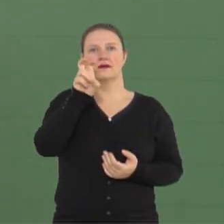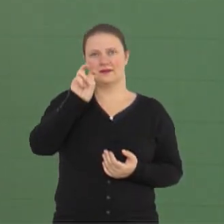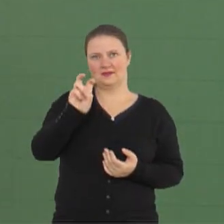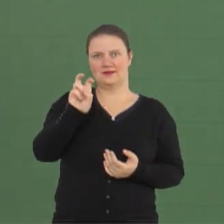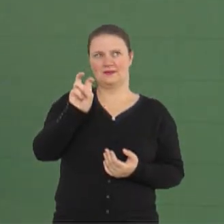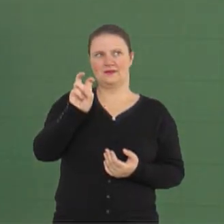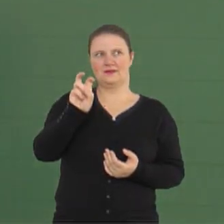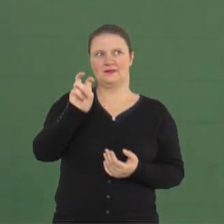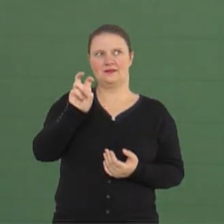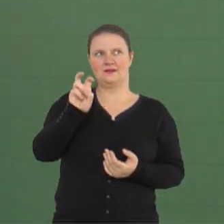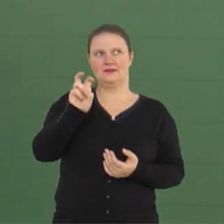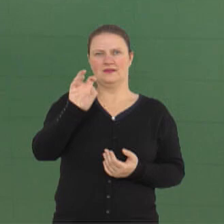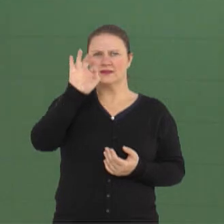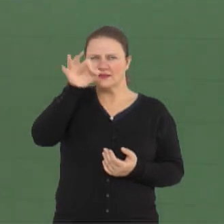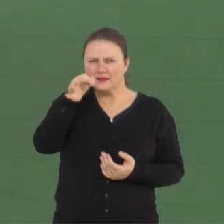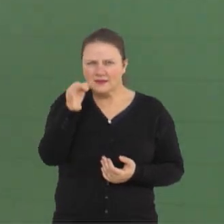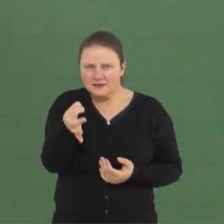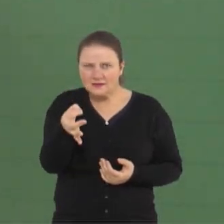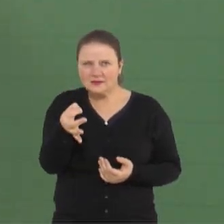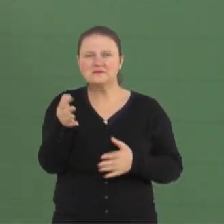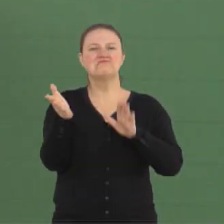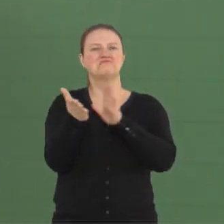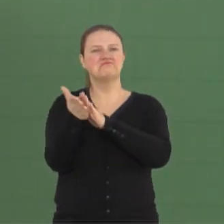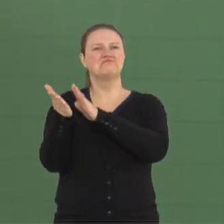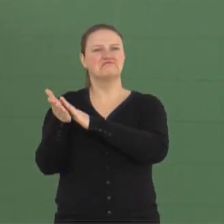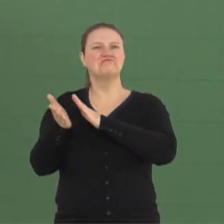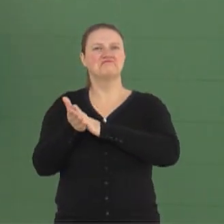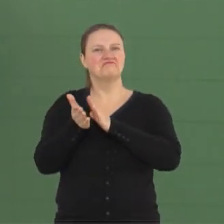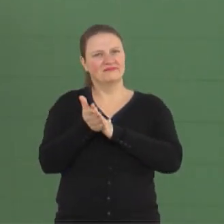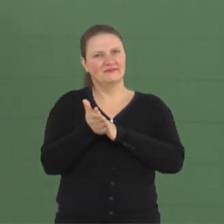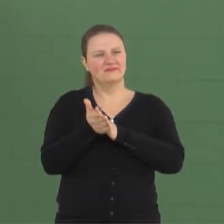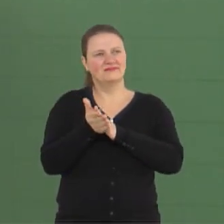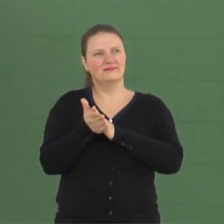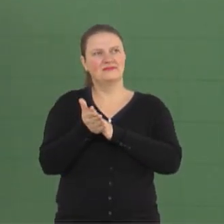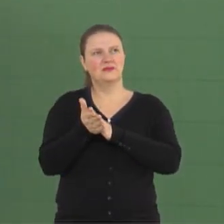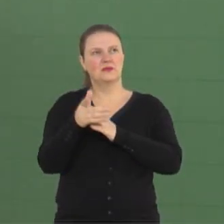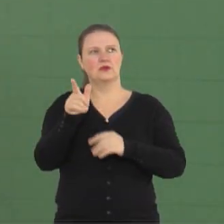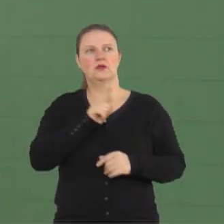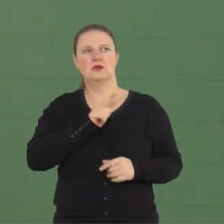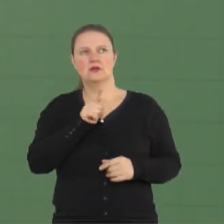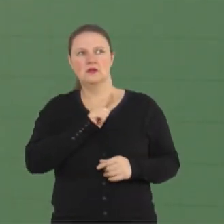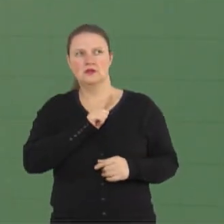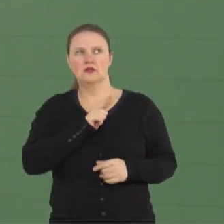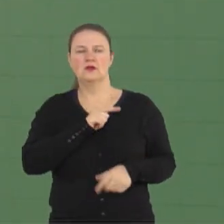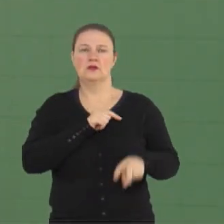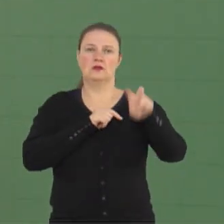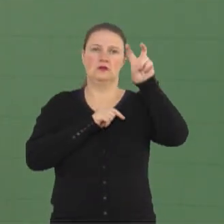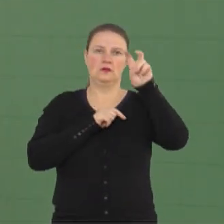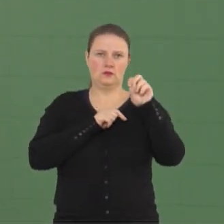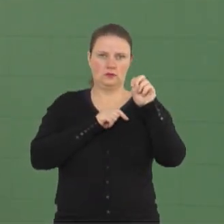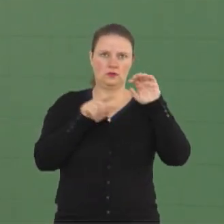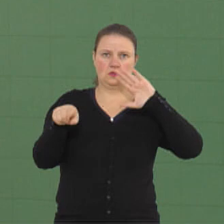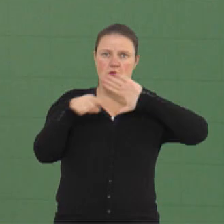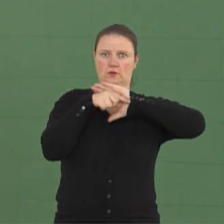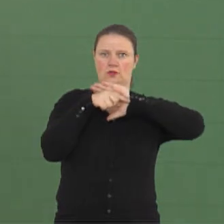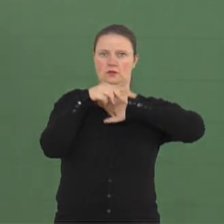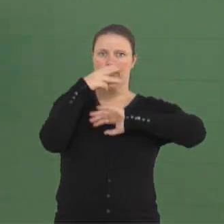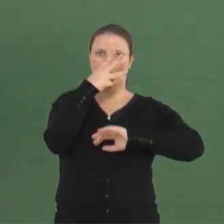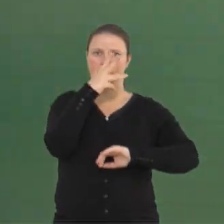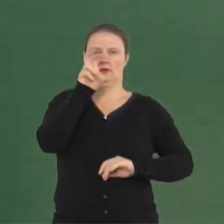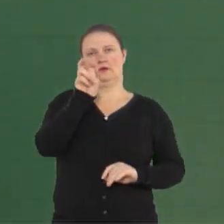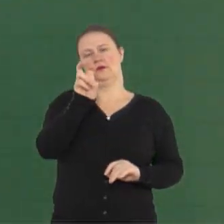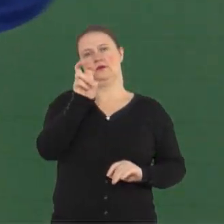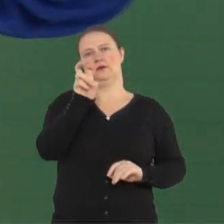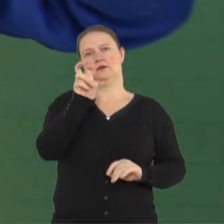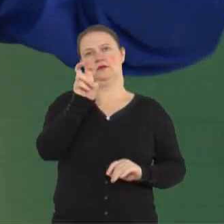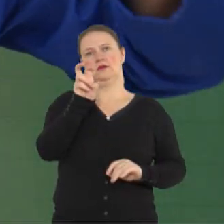35. Será? Tá certo? Muito bem. Vamos pensar. Eu tenho, então, 50 menos